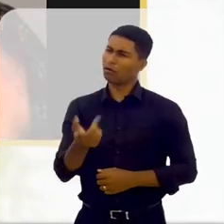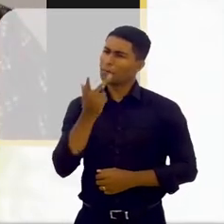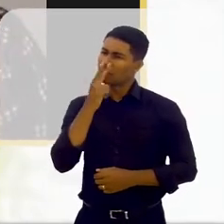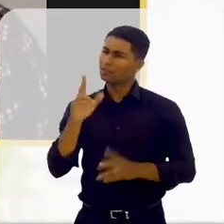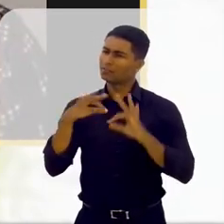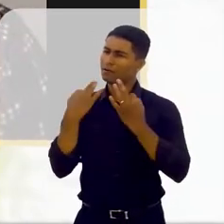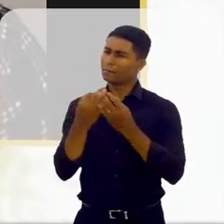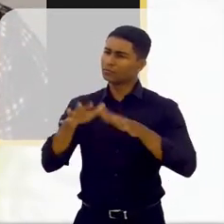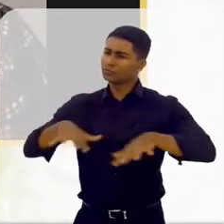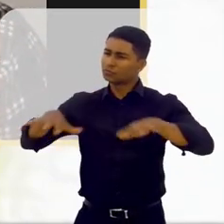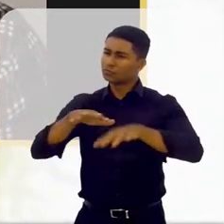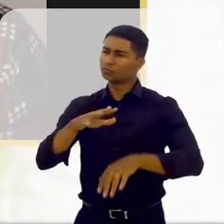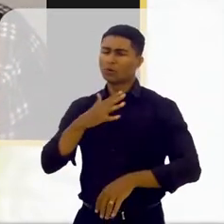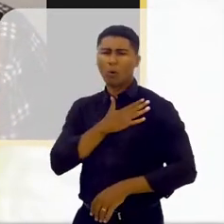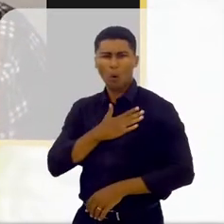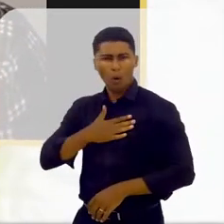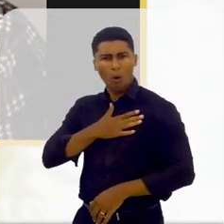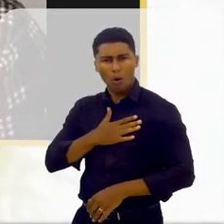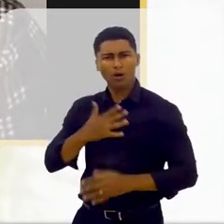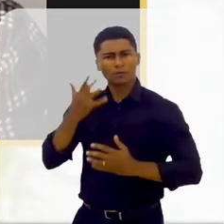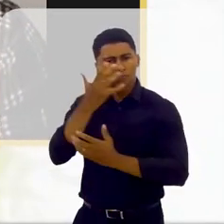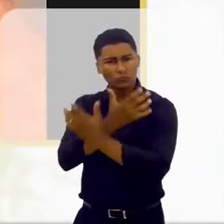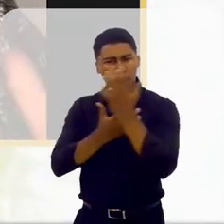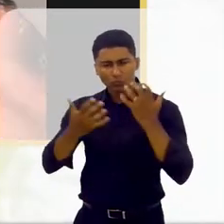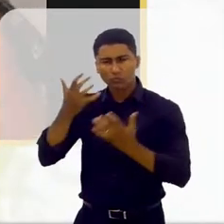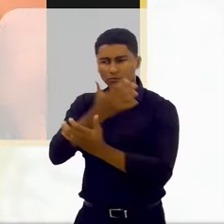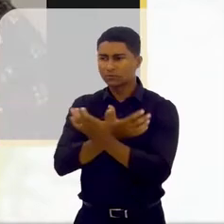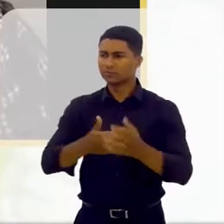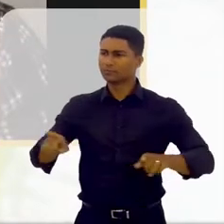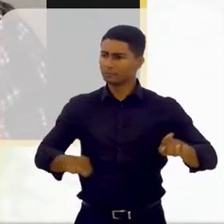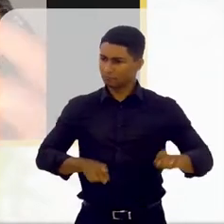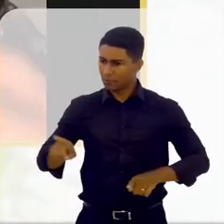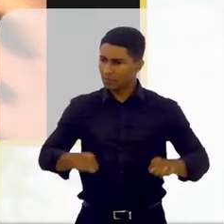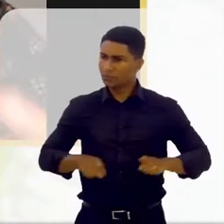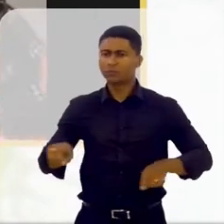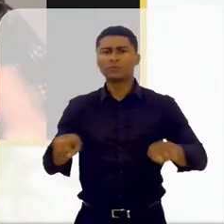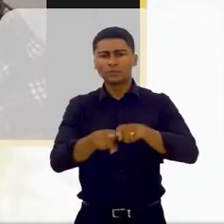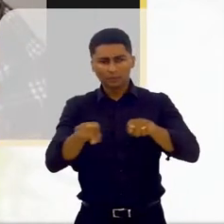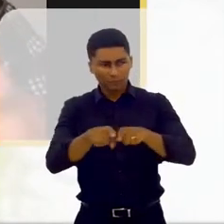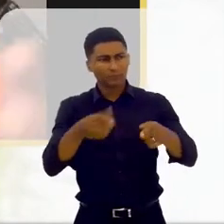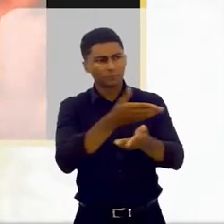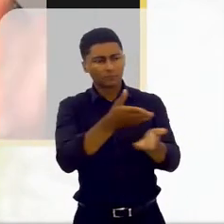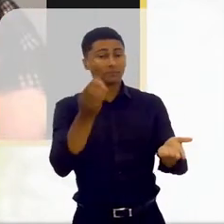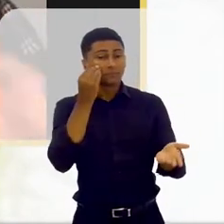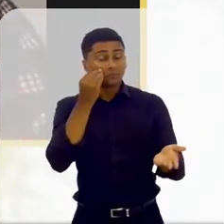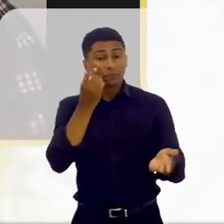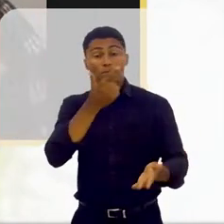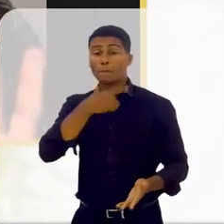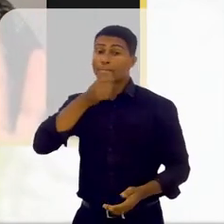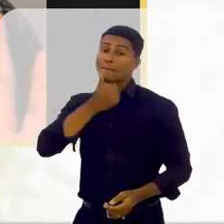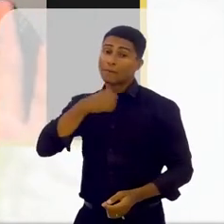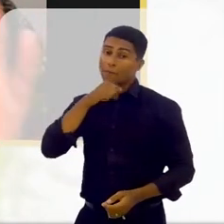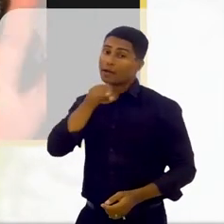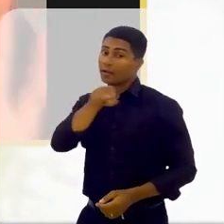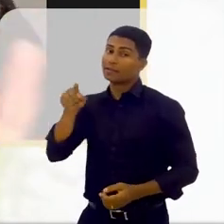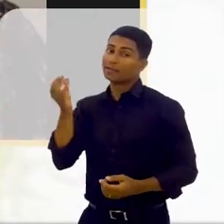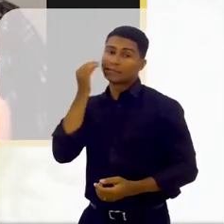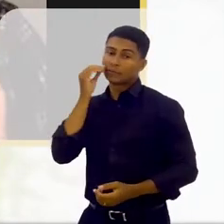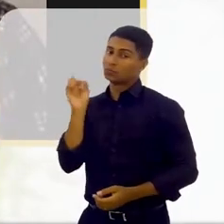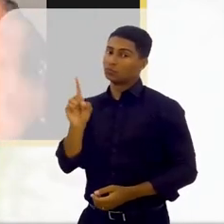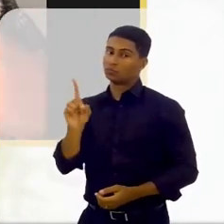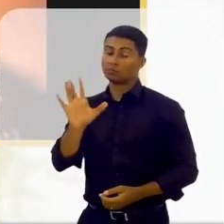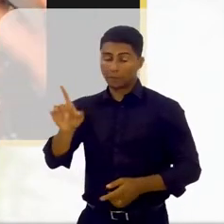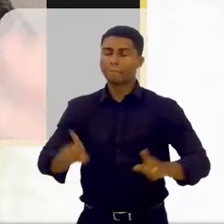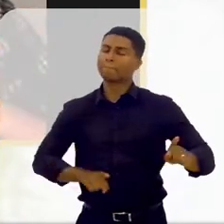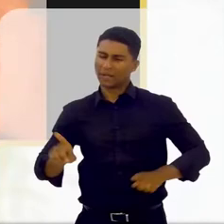estava muito forte na nossa família, né? Pelo fato de ter os primos também que tentaram, né? O meu pai e minha mãe não fizeram